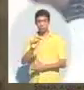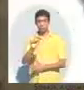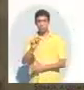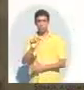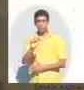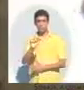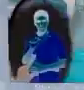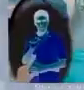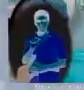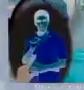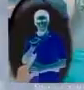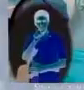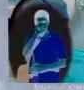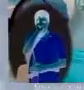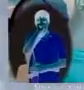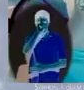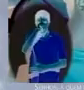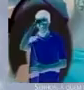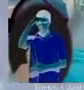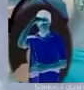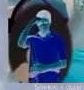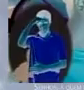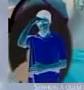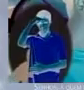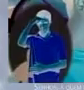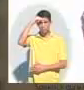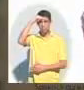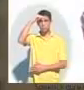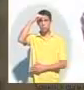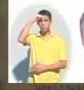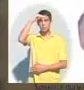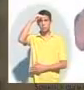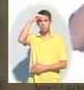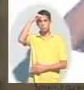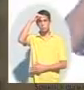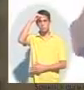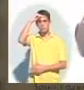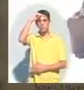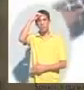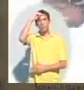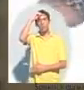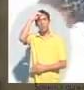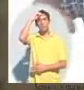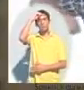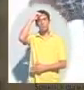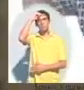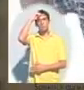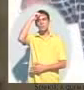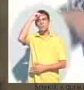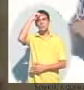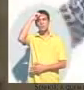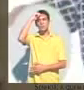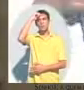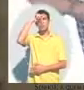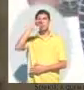Fica quietinho, os médicos disseram para ele, vai ter que fazer uma cirurgia aqui no Senhor. E ele só pediu um papel